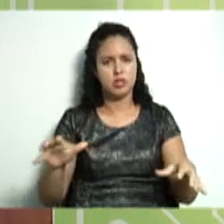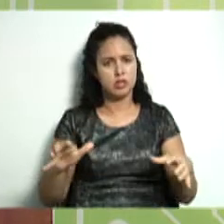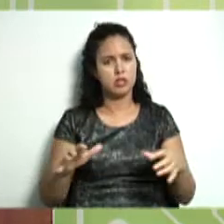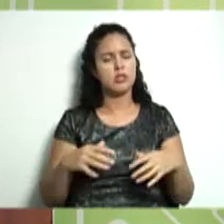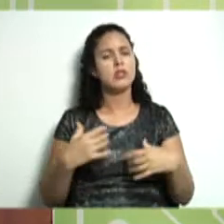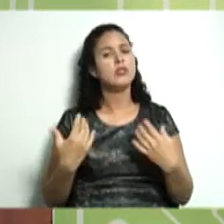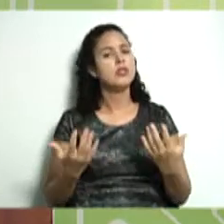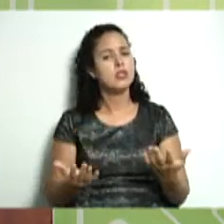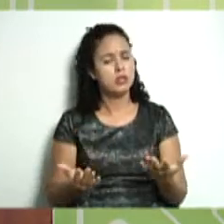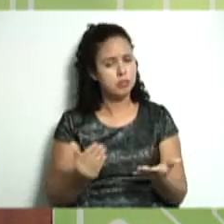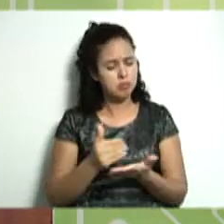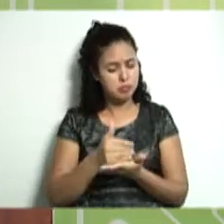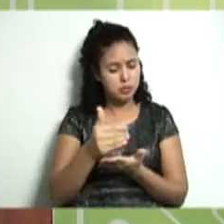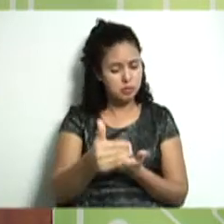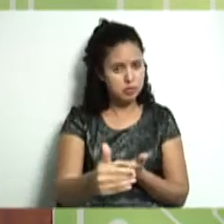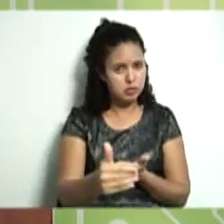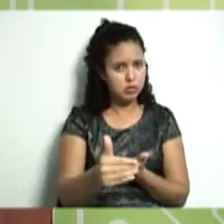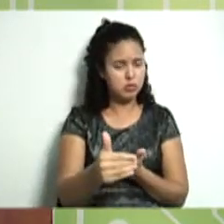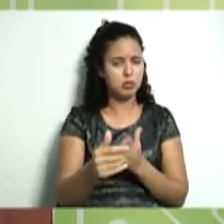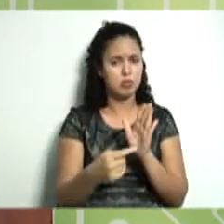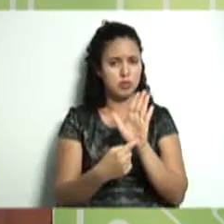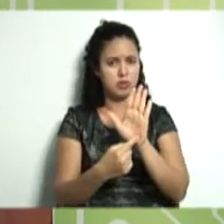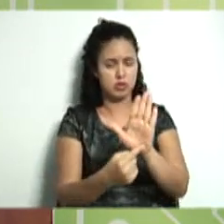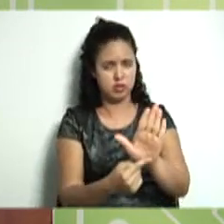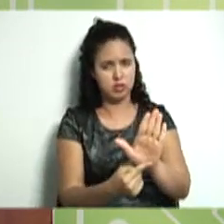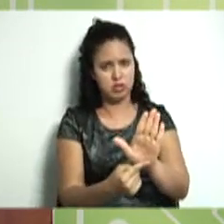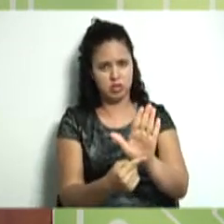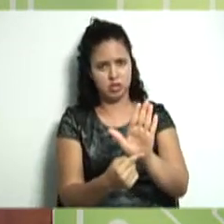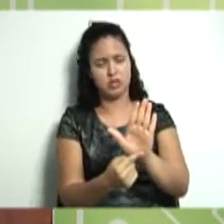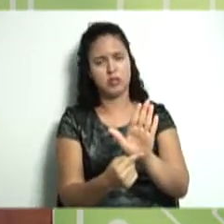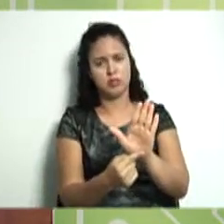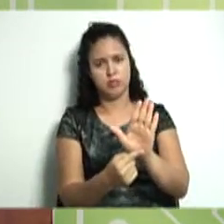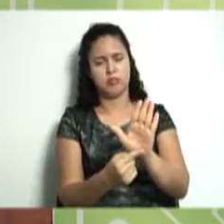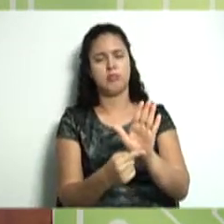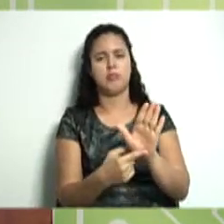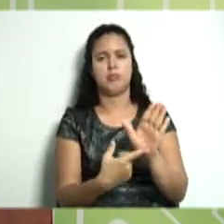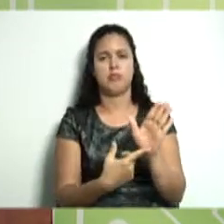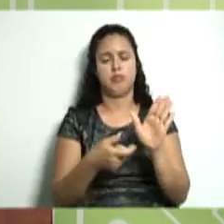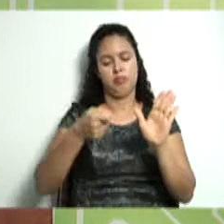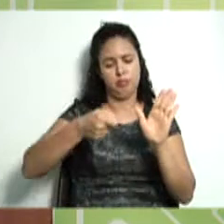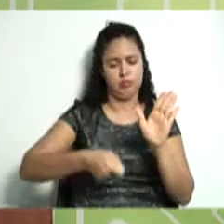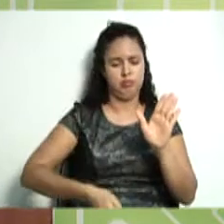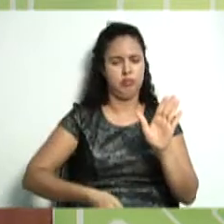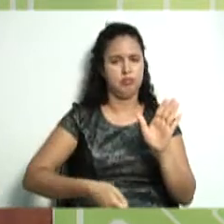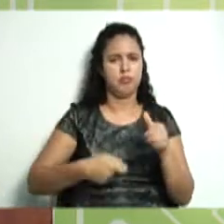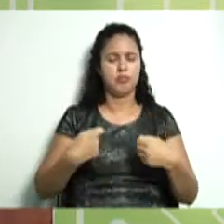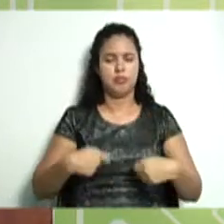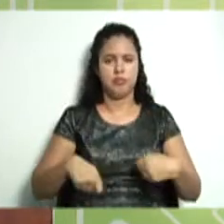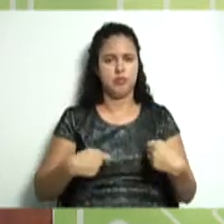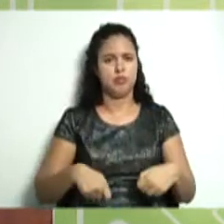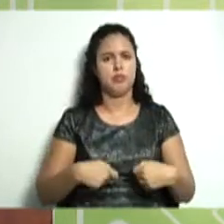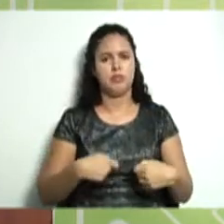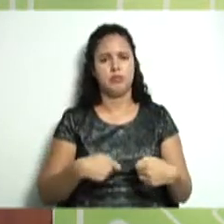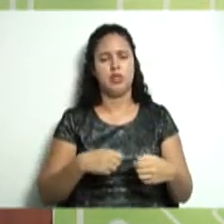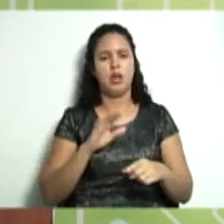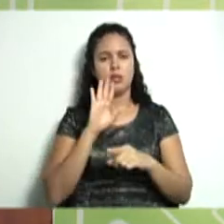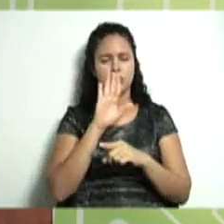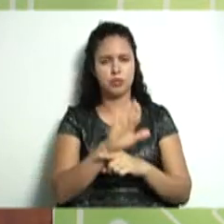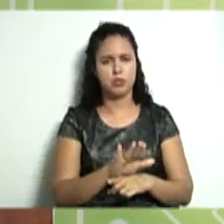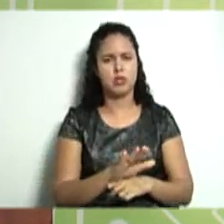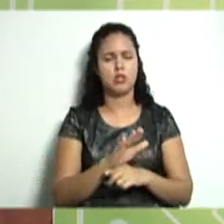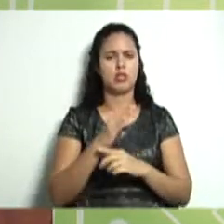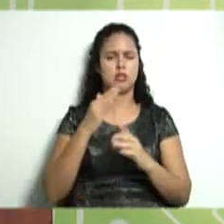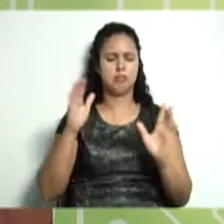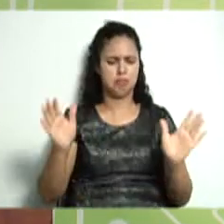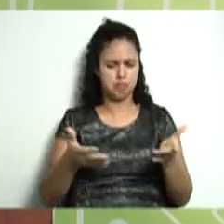a agir dessa forma, lembra das atitudes do cooperado? Não pode ser essa. Tem que ser de